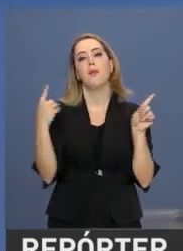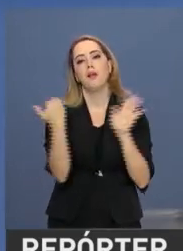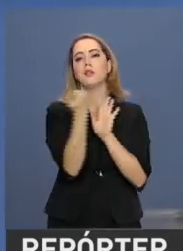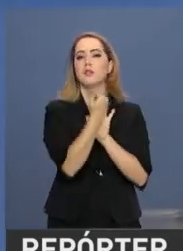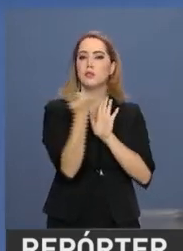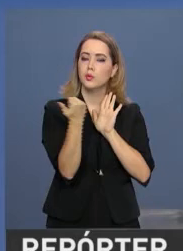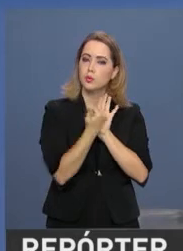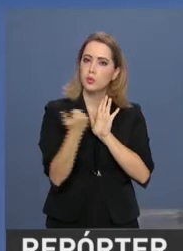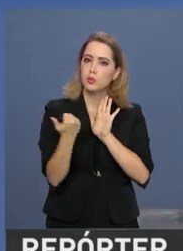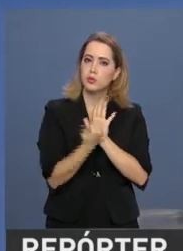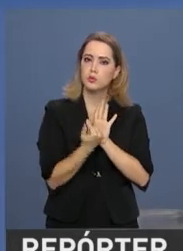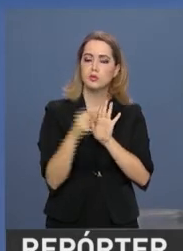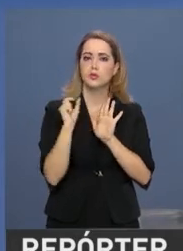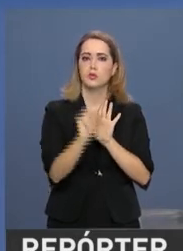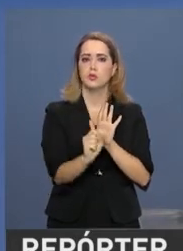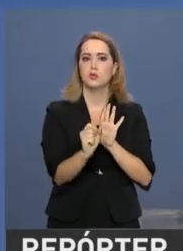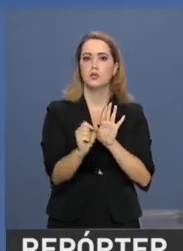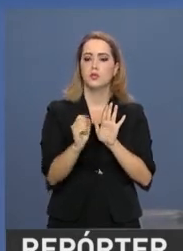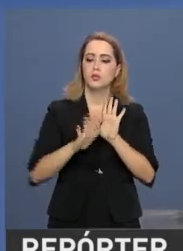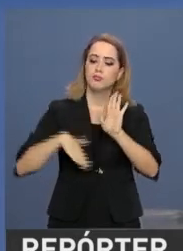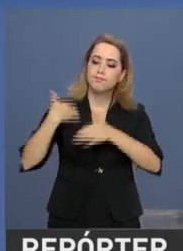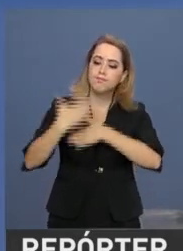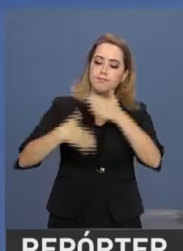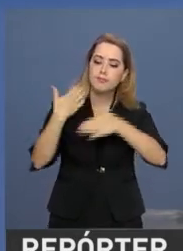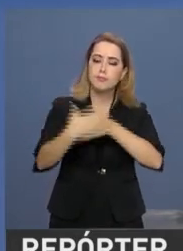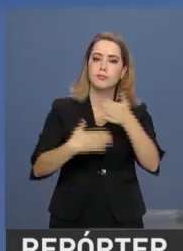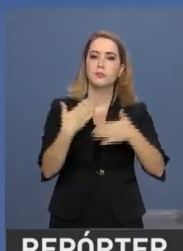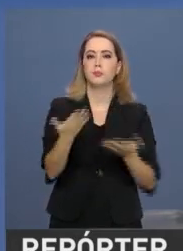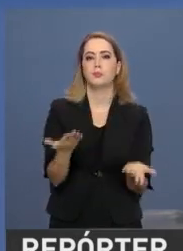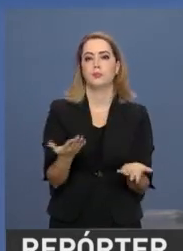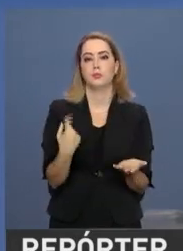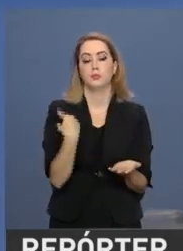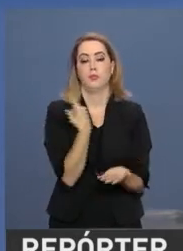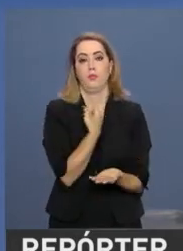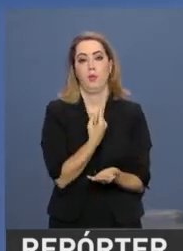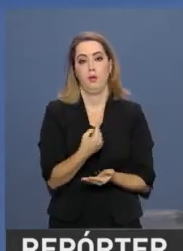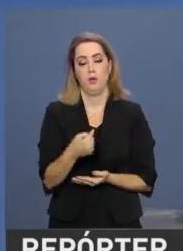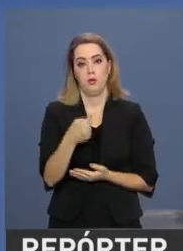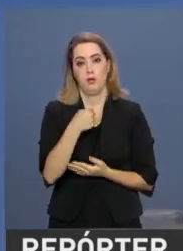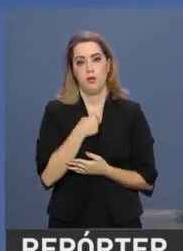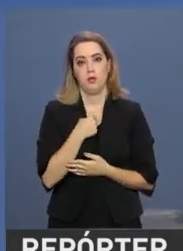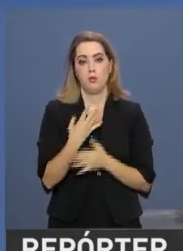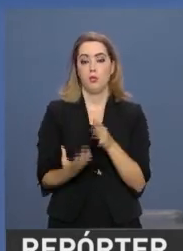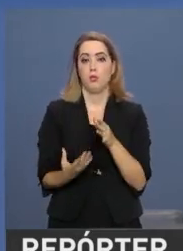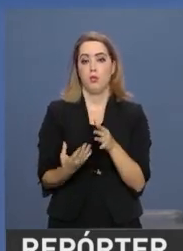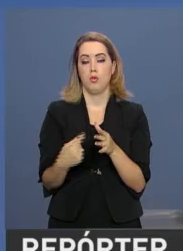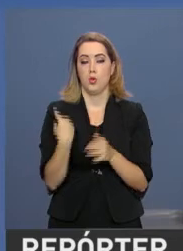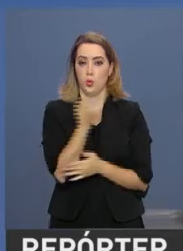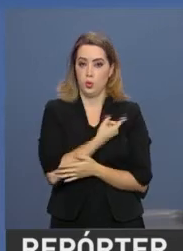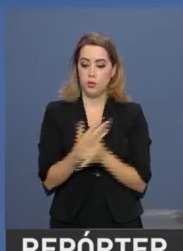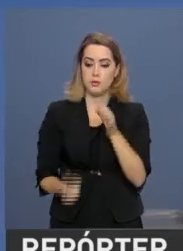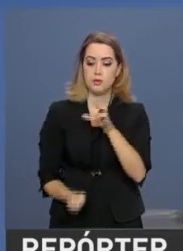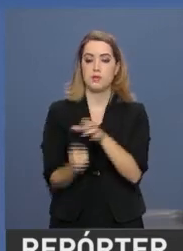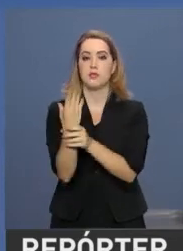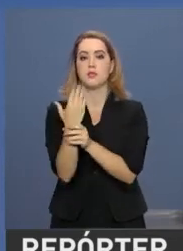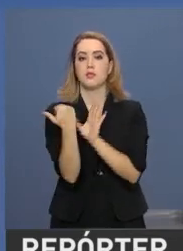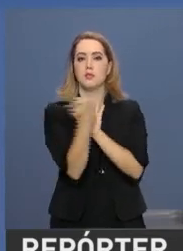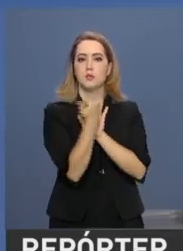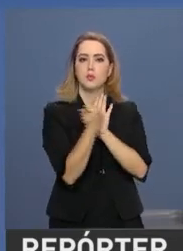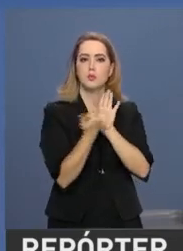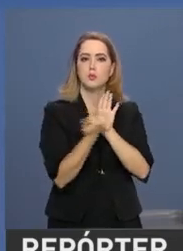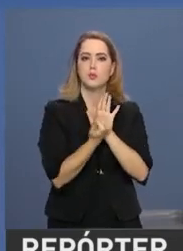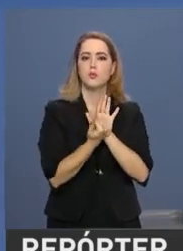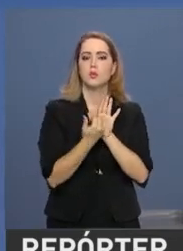chances de avançar muito eu quando o que nós criamos o programa primeira infância melhor